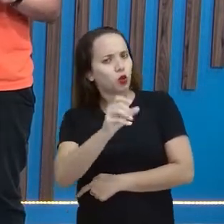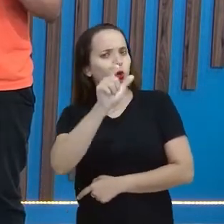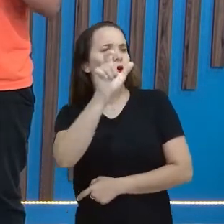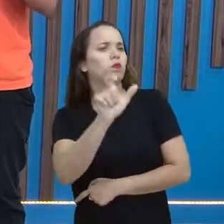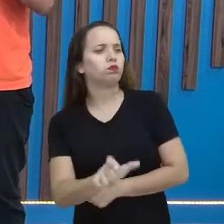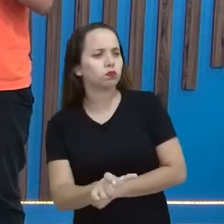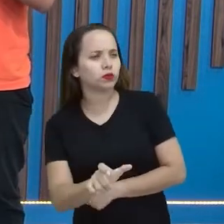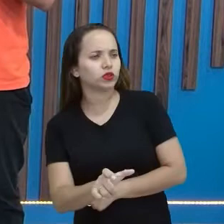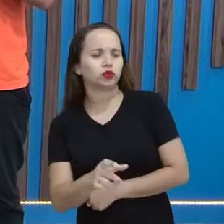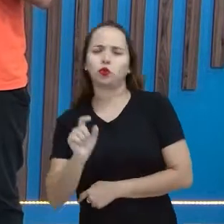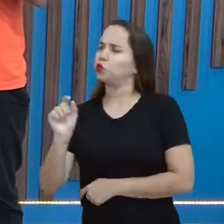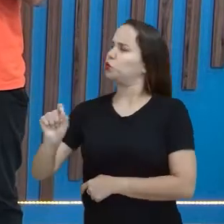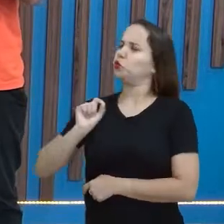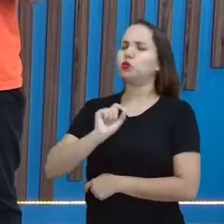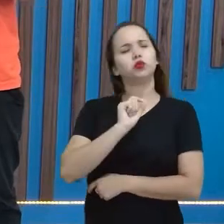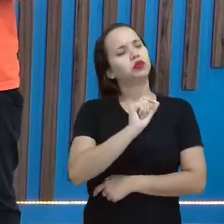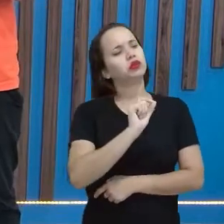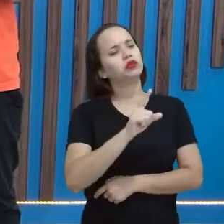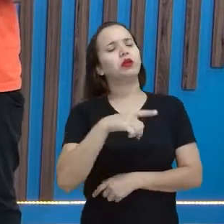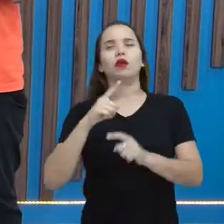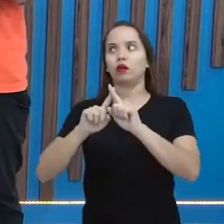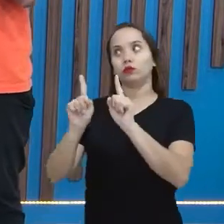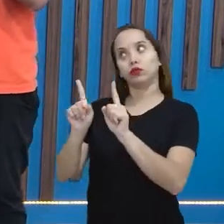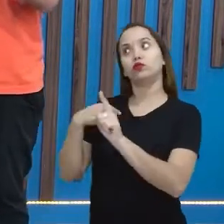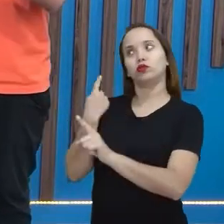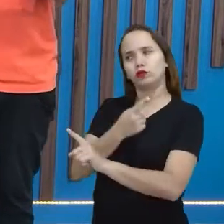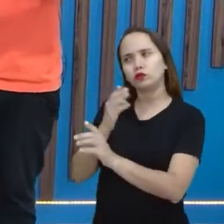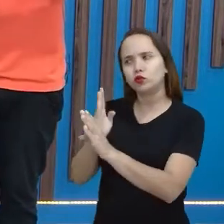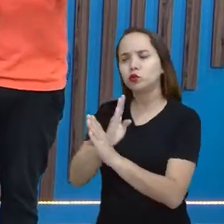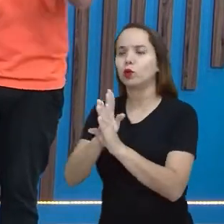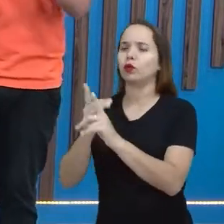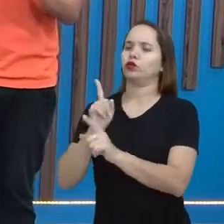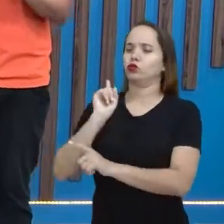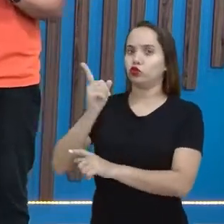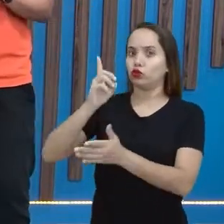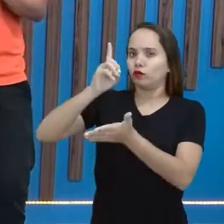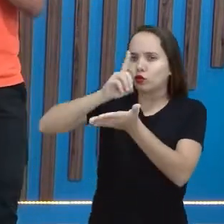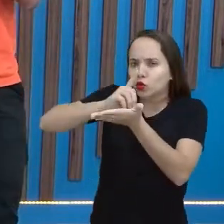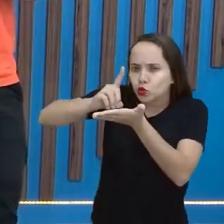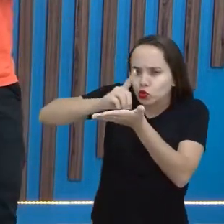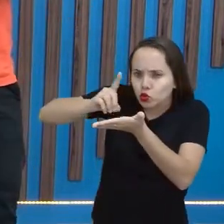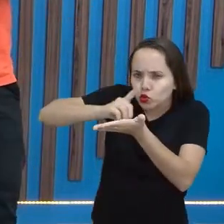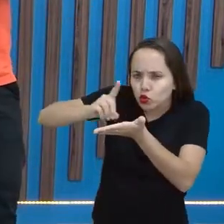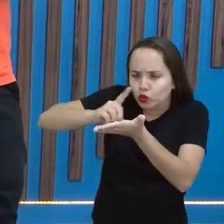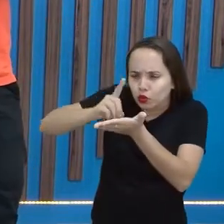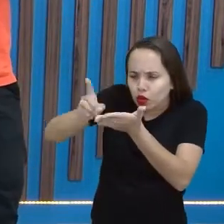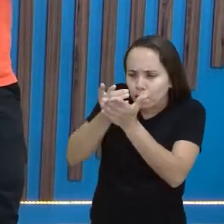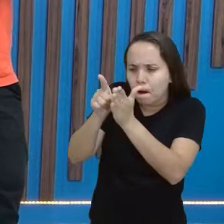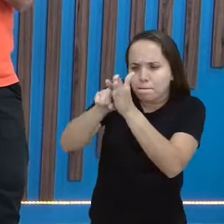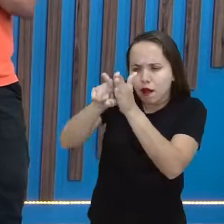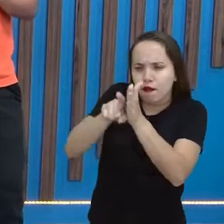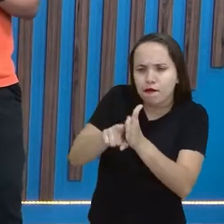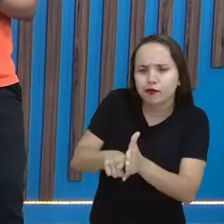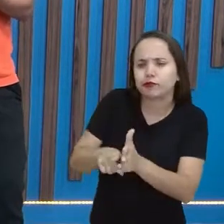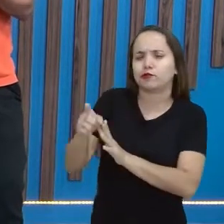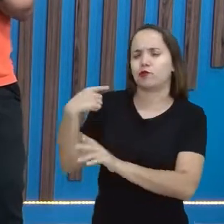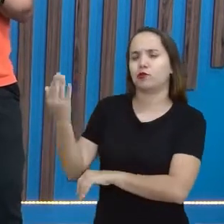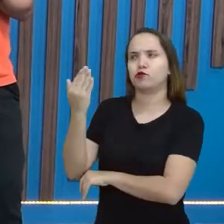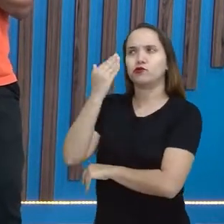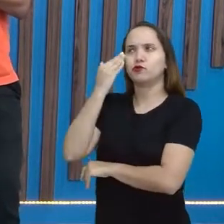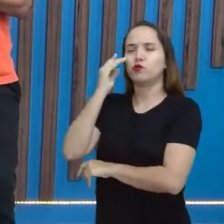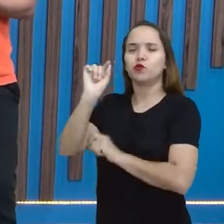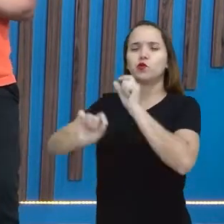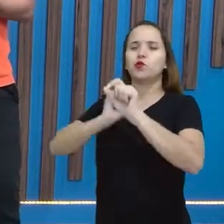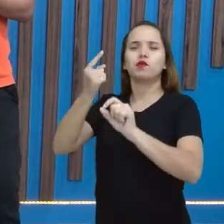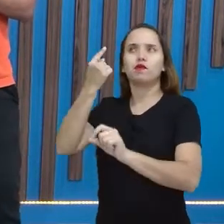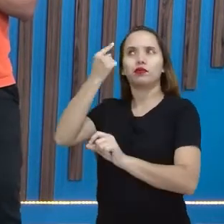descobrir, mas Bora antes lá. disso, a gente foi ali no dicionário, a gente pesquisou muito para trazer aqui para vocês, né, a base mesmo,